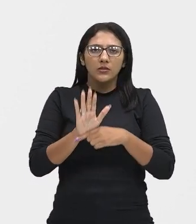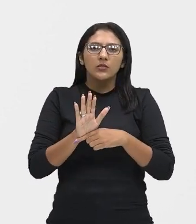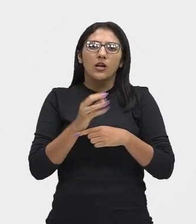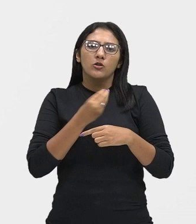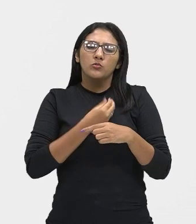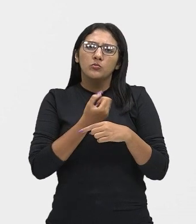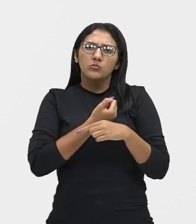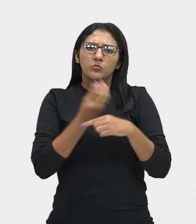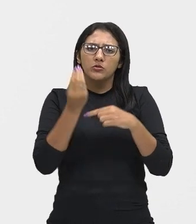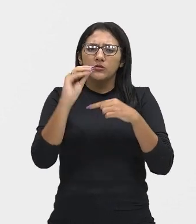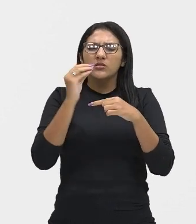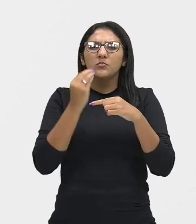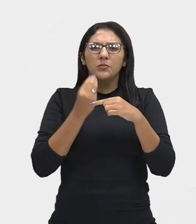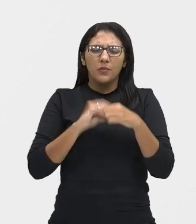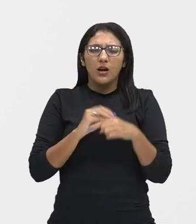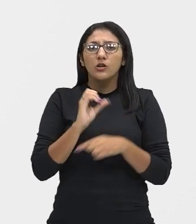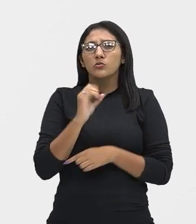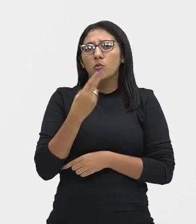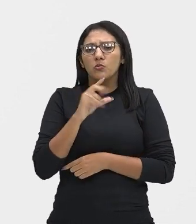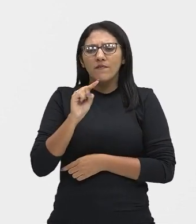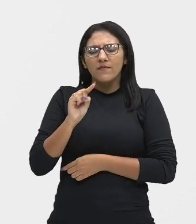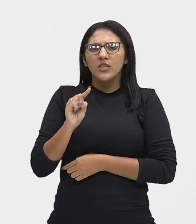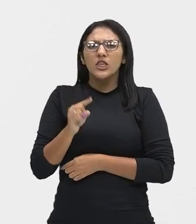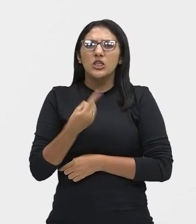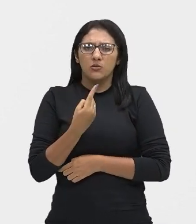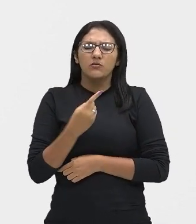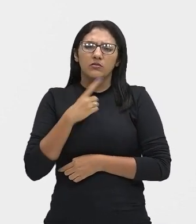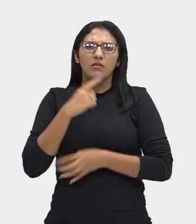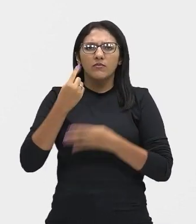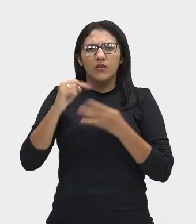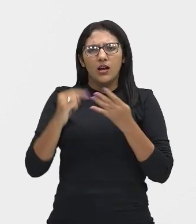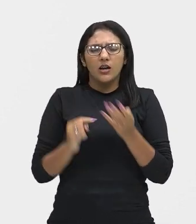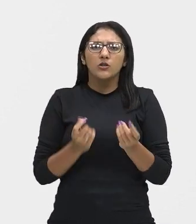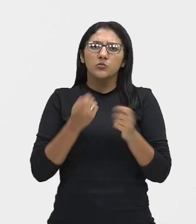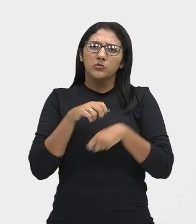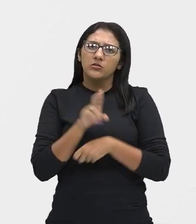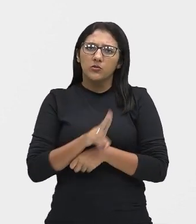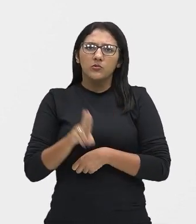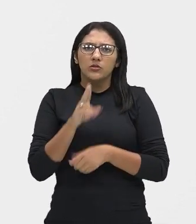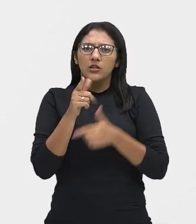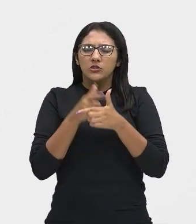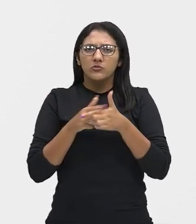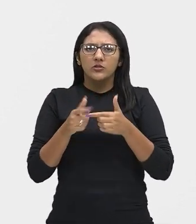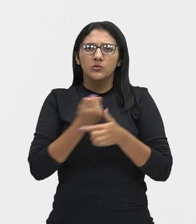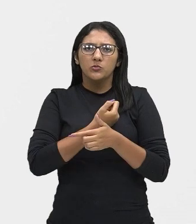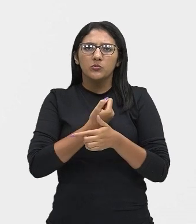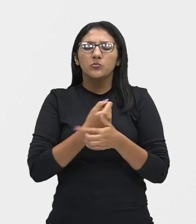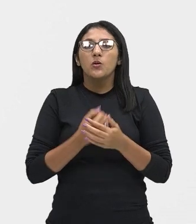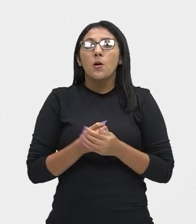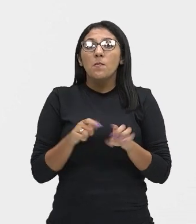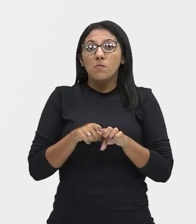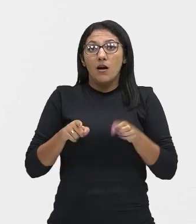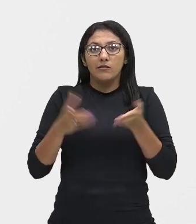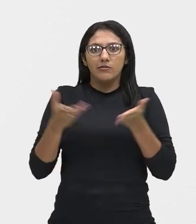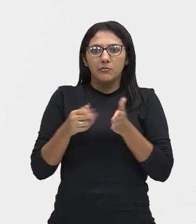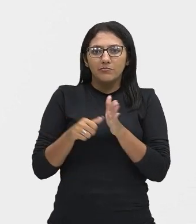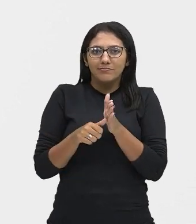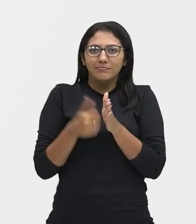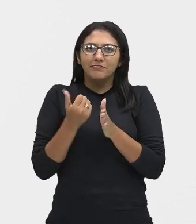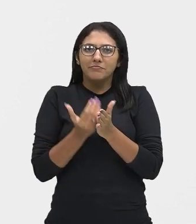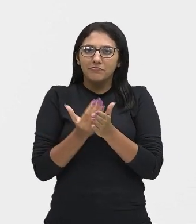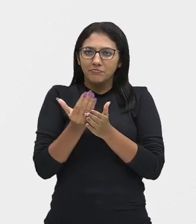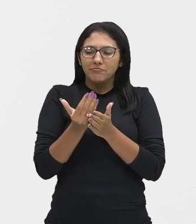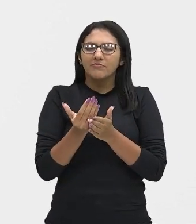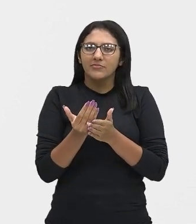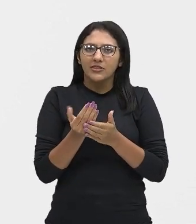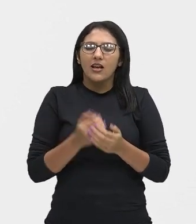forma decimal. Tem outras formas de representar o número racional. Mas, nesse nosso primeiro momento, vamos